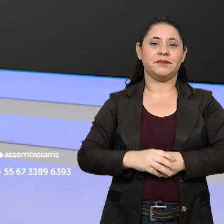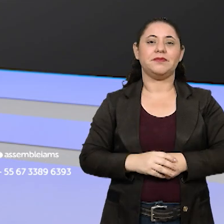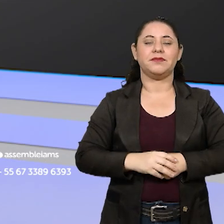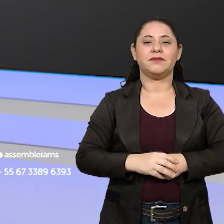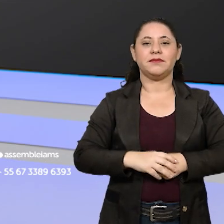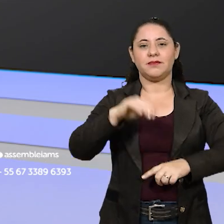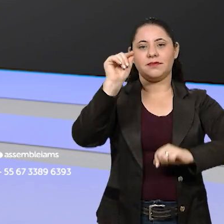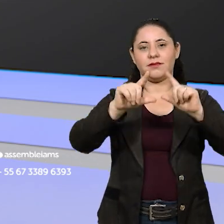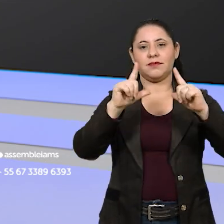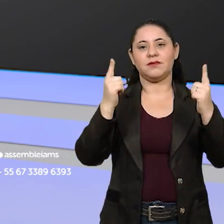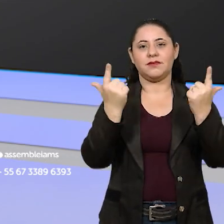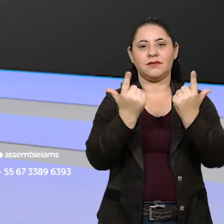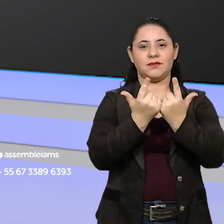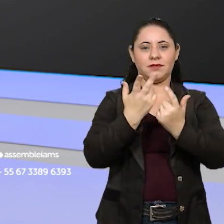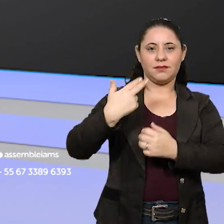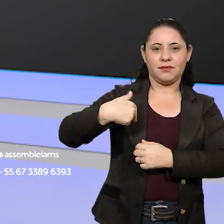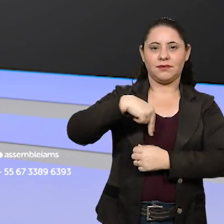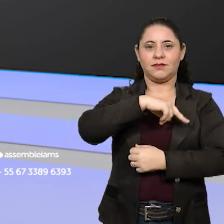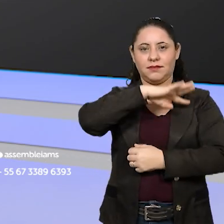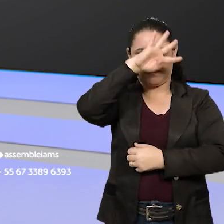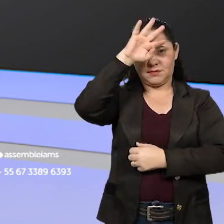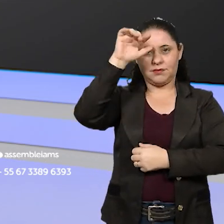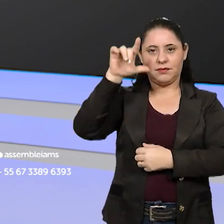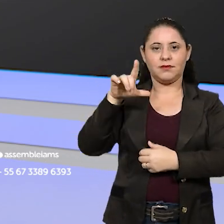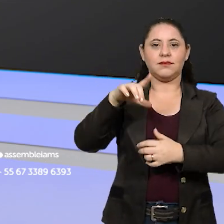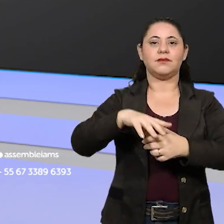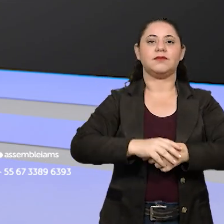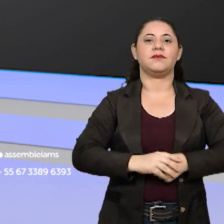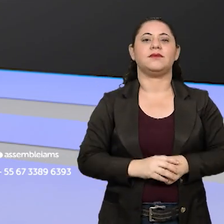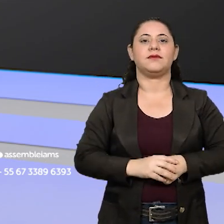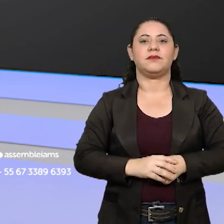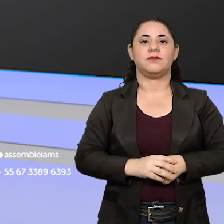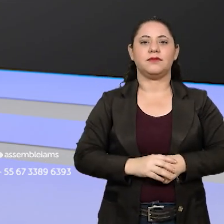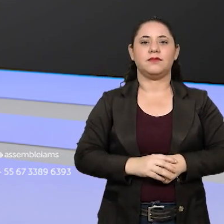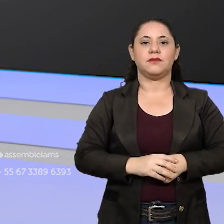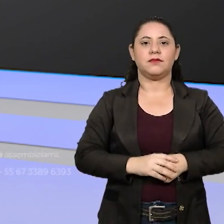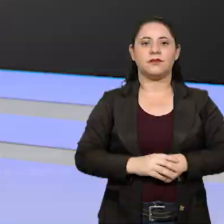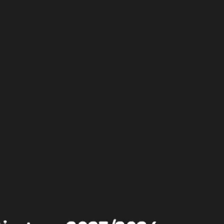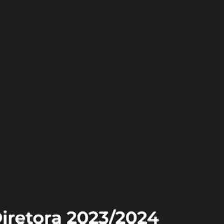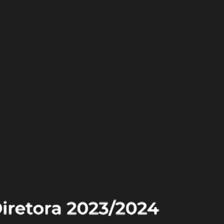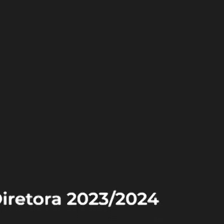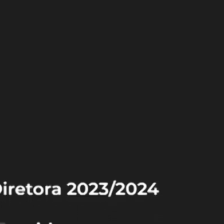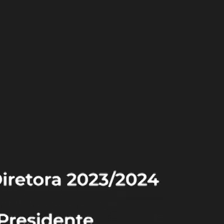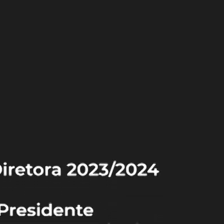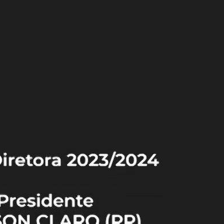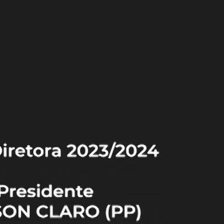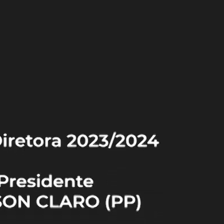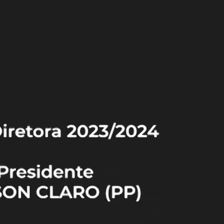al.ms.gov.br. TV Alemes, a TV da gente de MS.